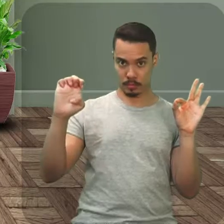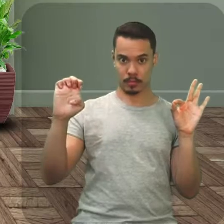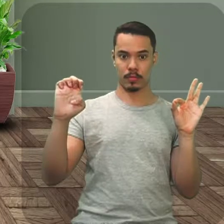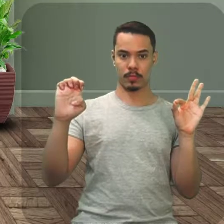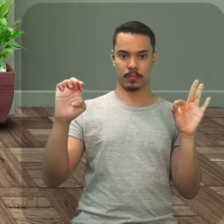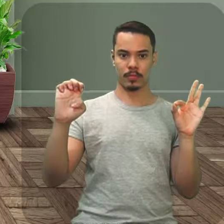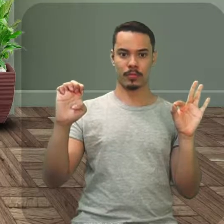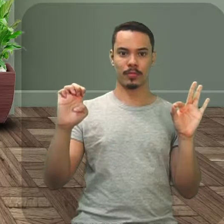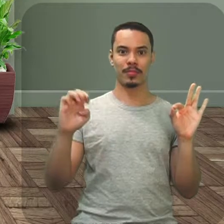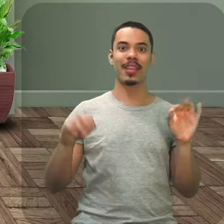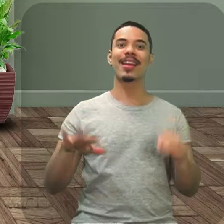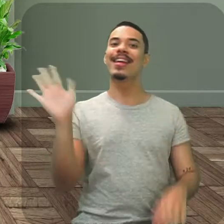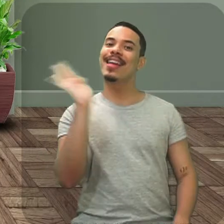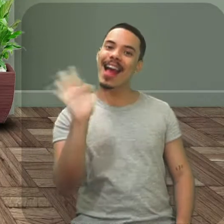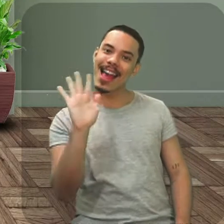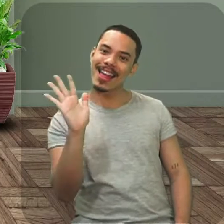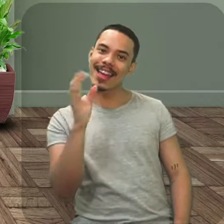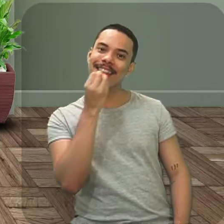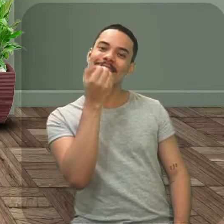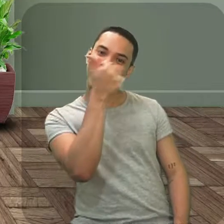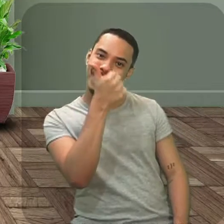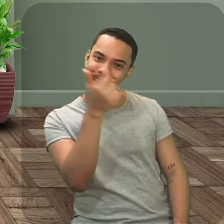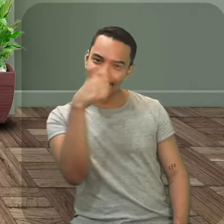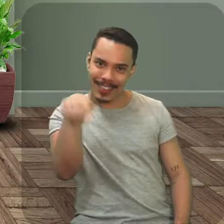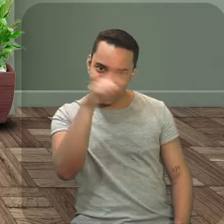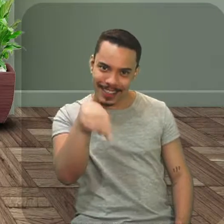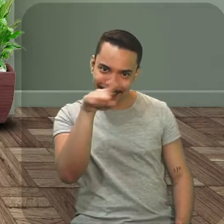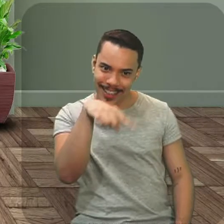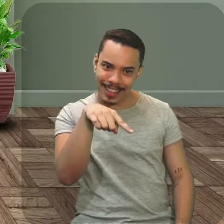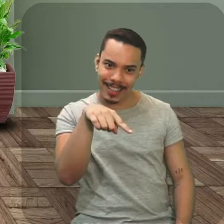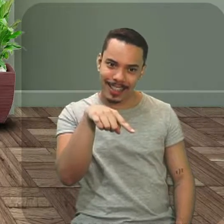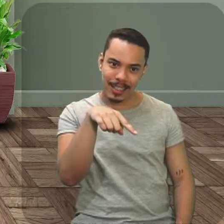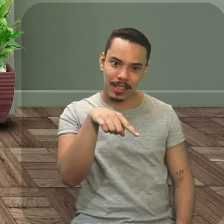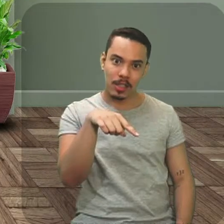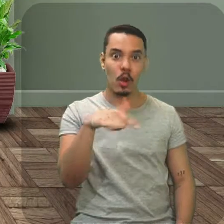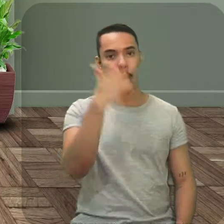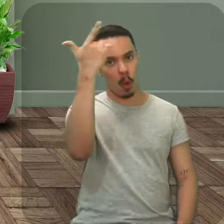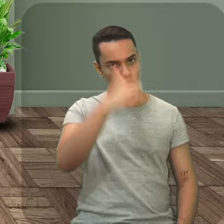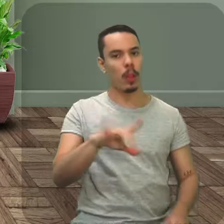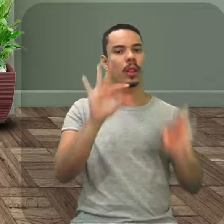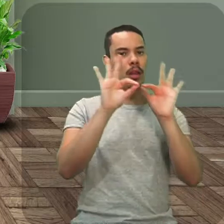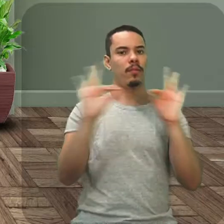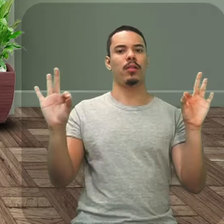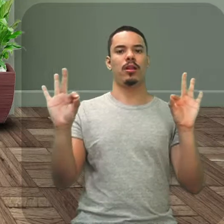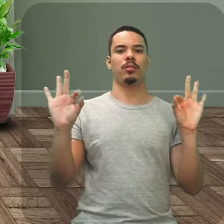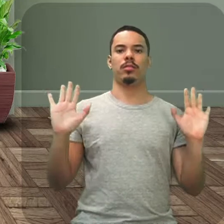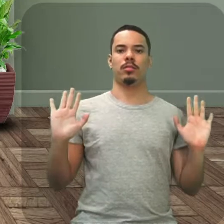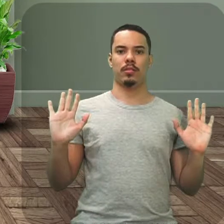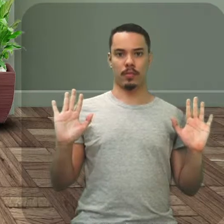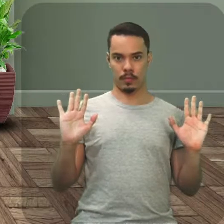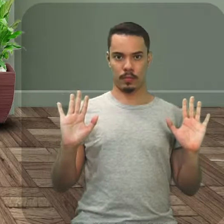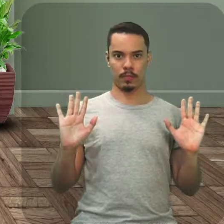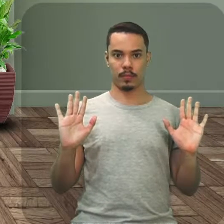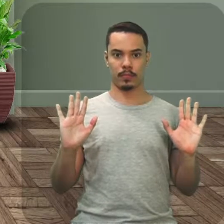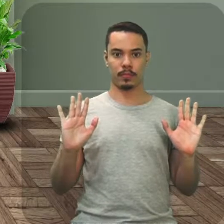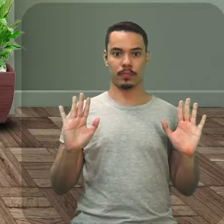Oi e aí Armandinho tudo bem com vocês Tá tarde né